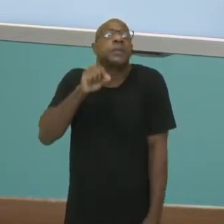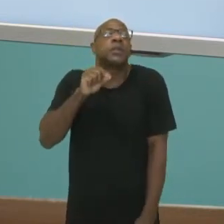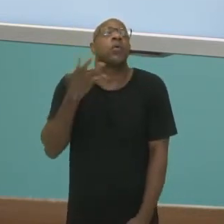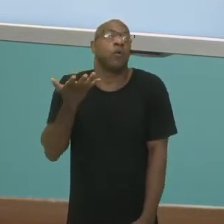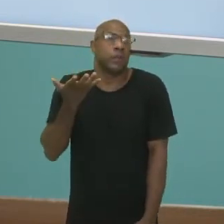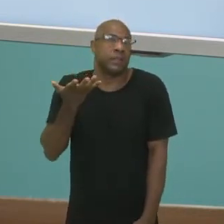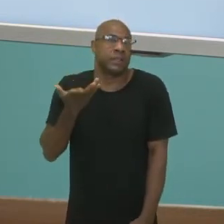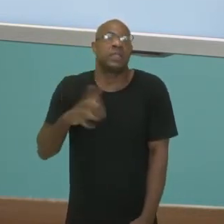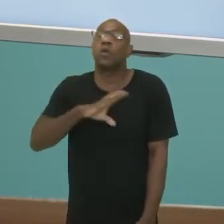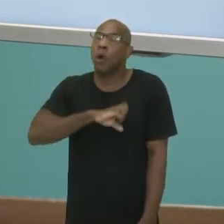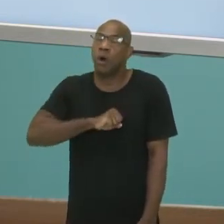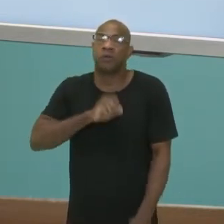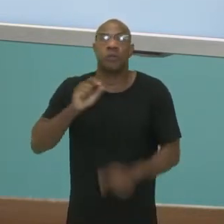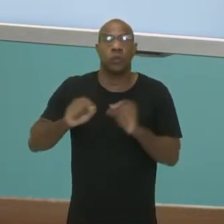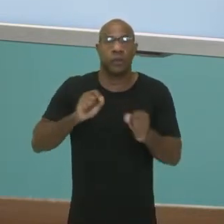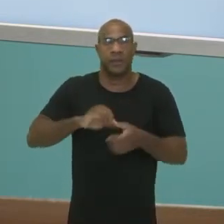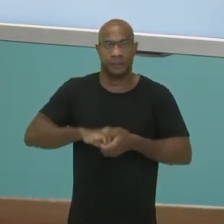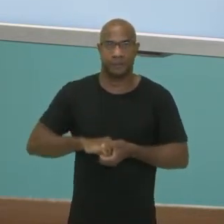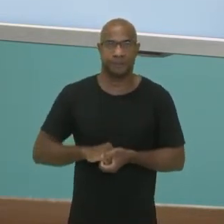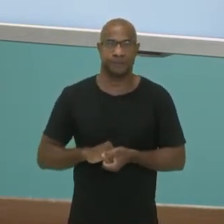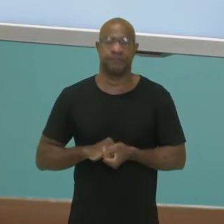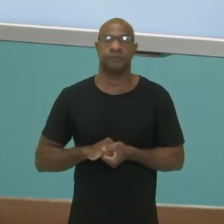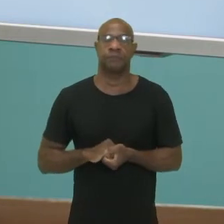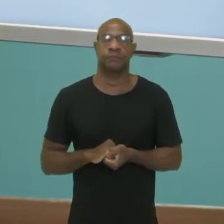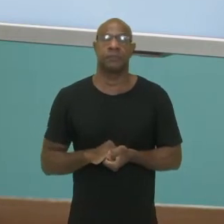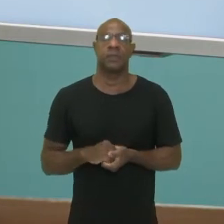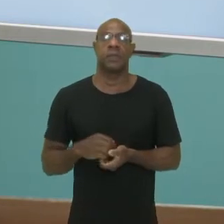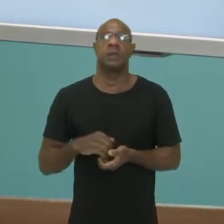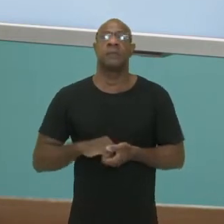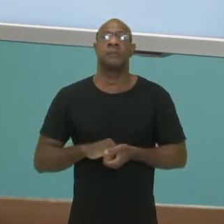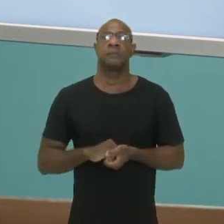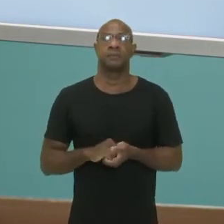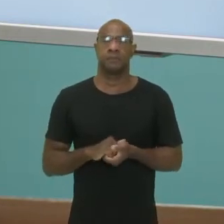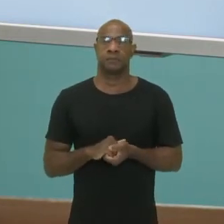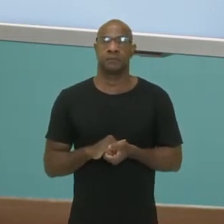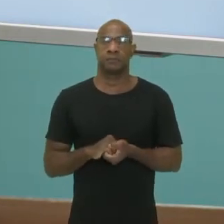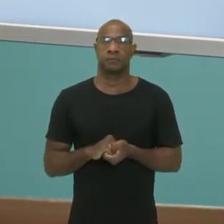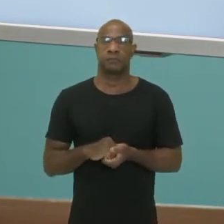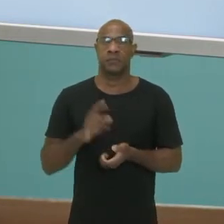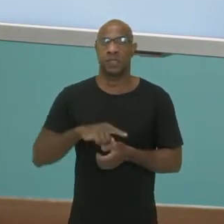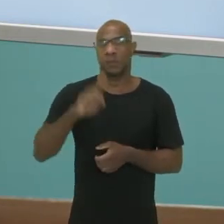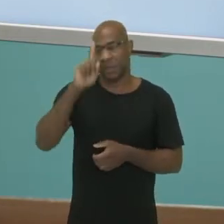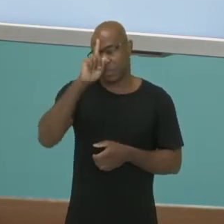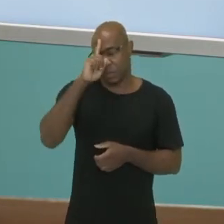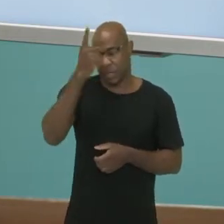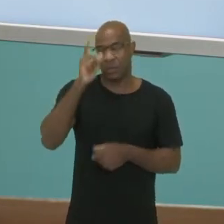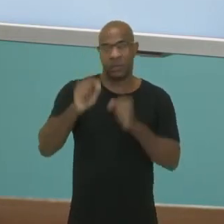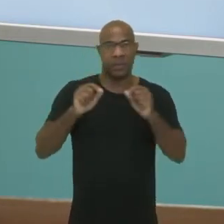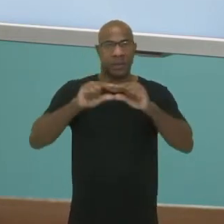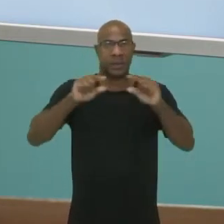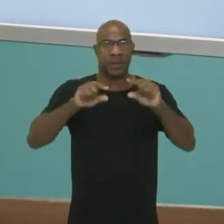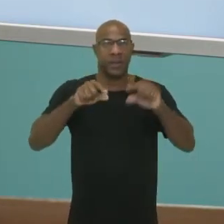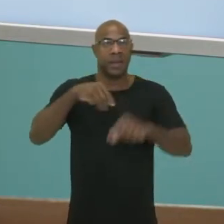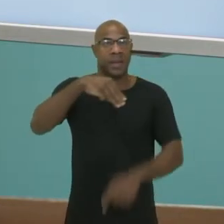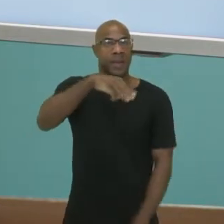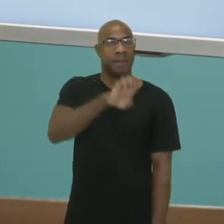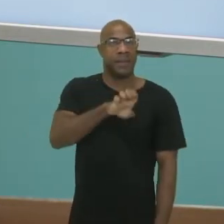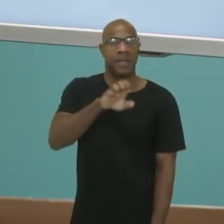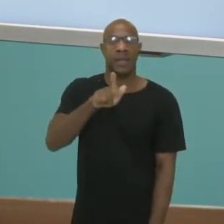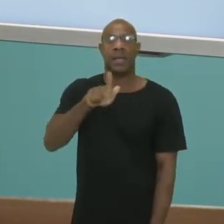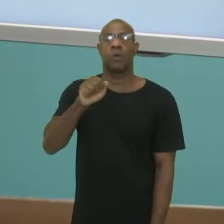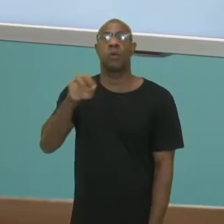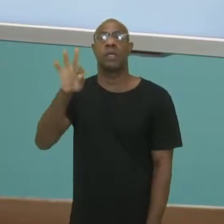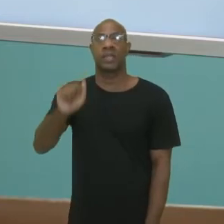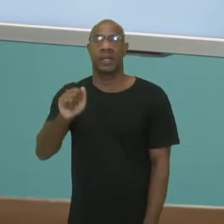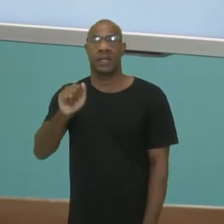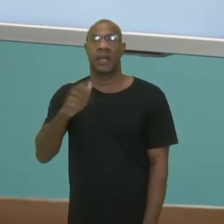las coisas simples. Me gustan também é uma ideia para expressar um gosto. Tranquilo? A